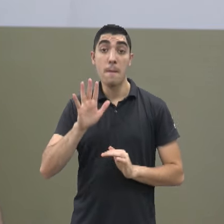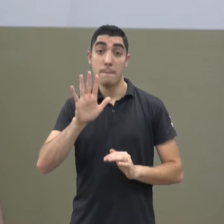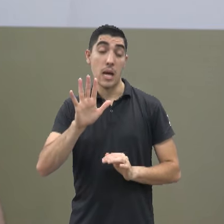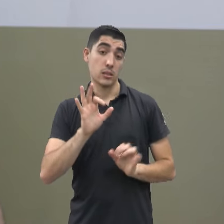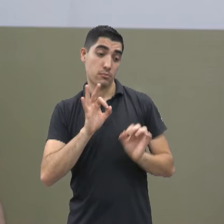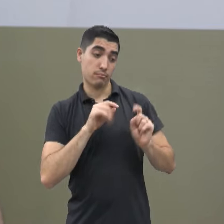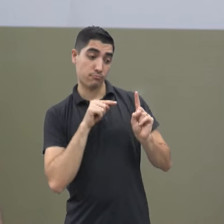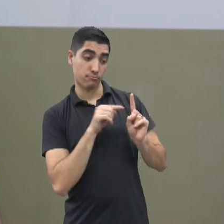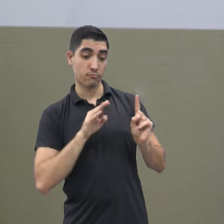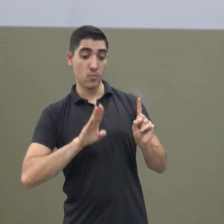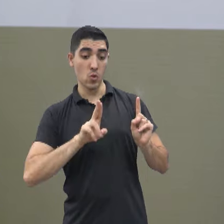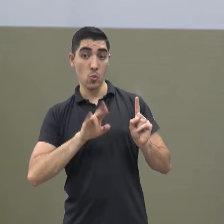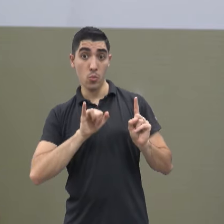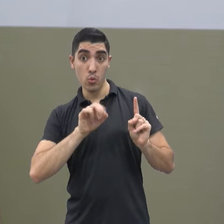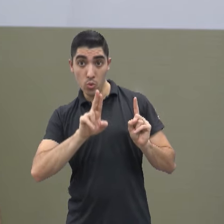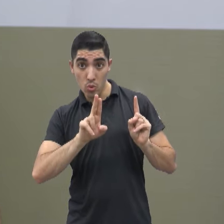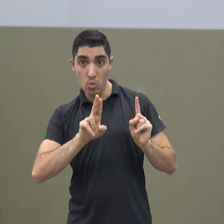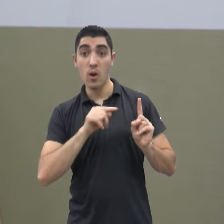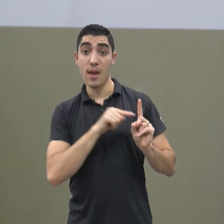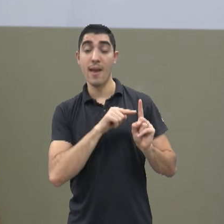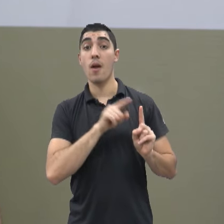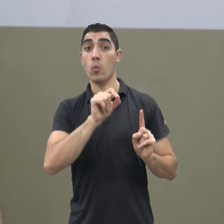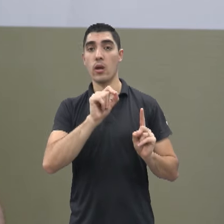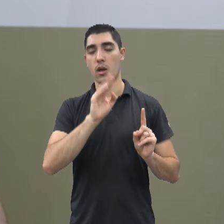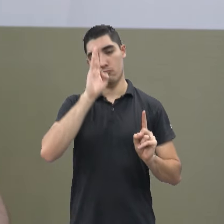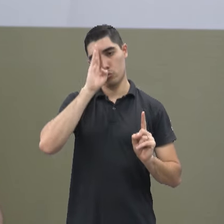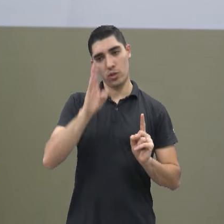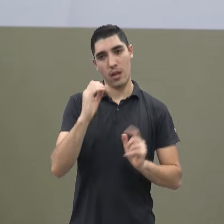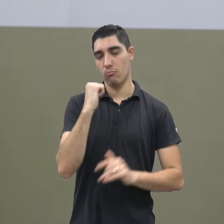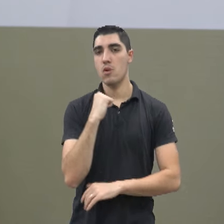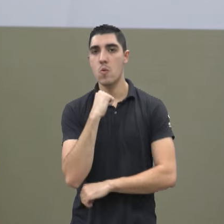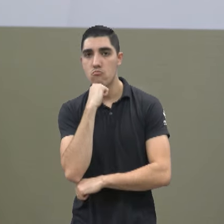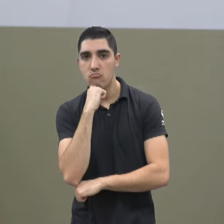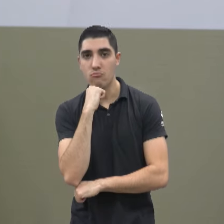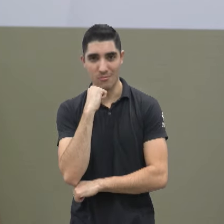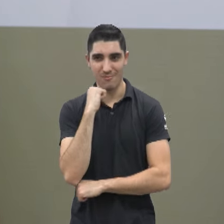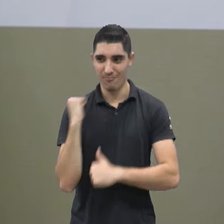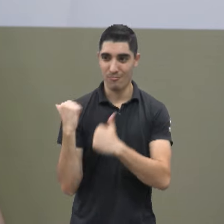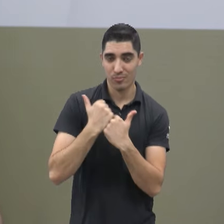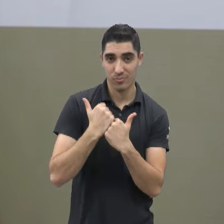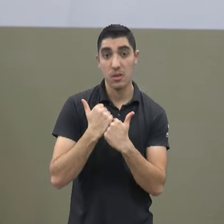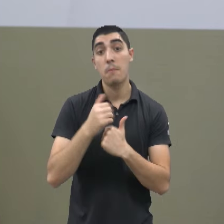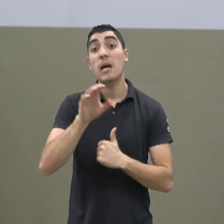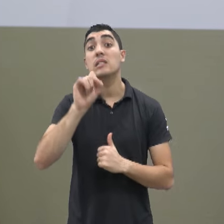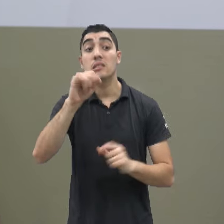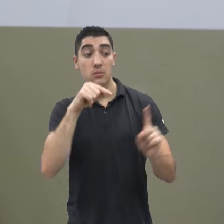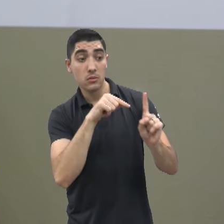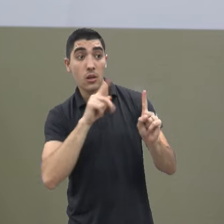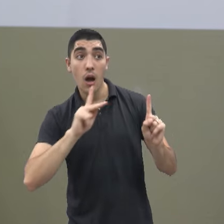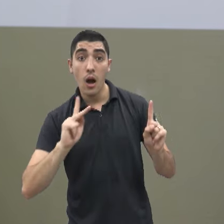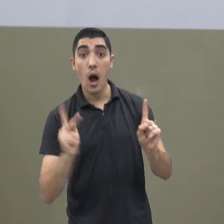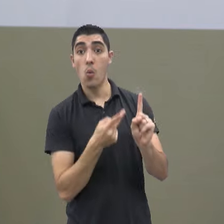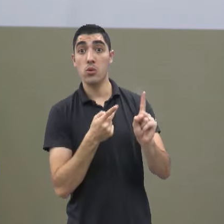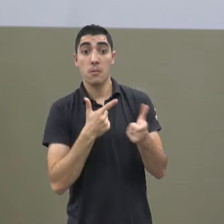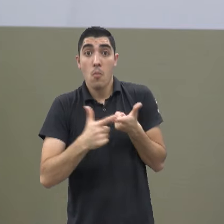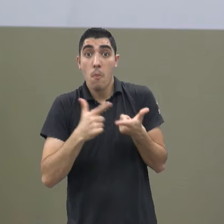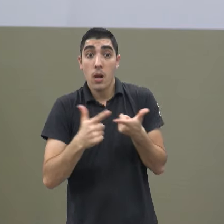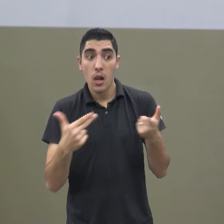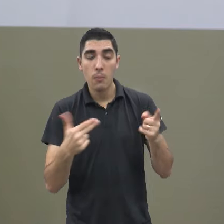não é tanto um armador, entendeu? Então a gente precisa pensar, se acontecer alguma coisa com o Ruivo? Então existem algumas situações que têm que ser